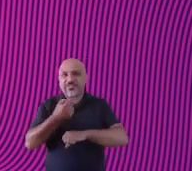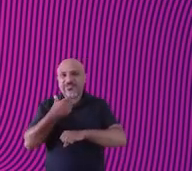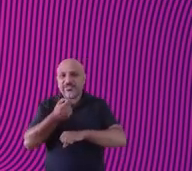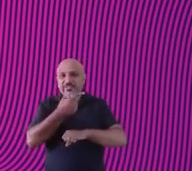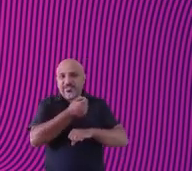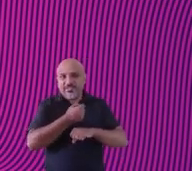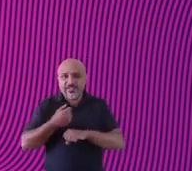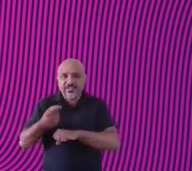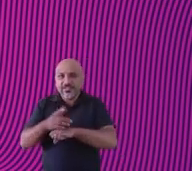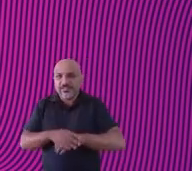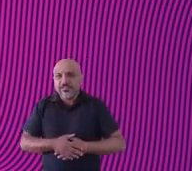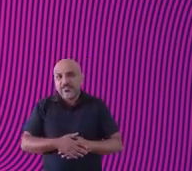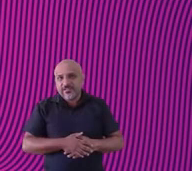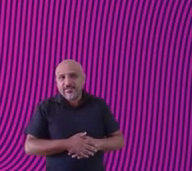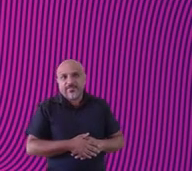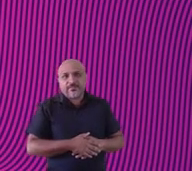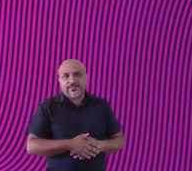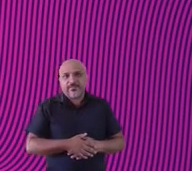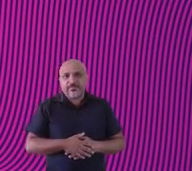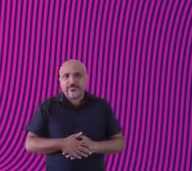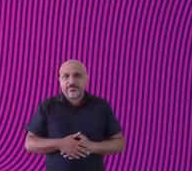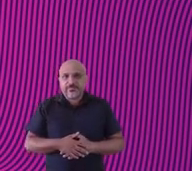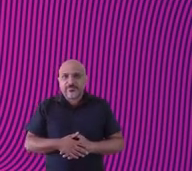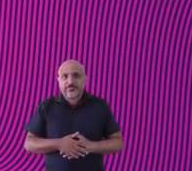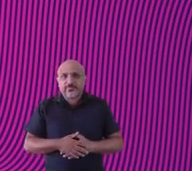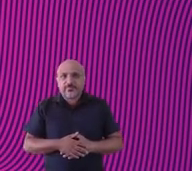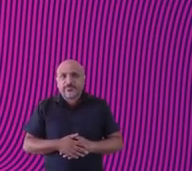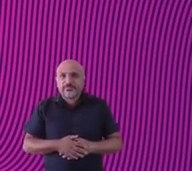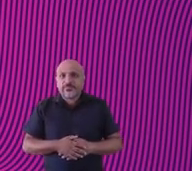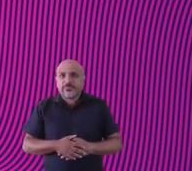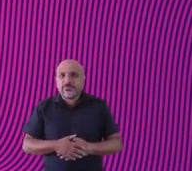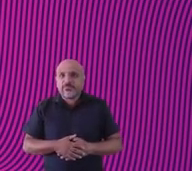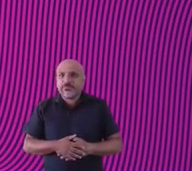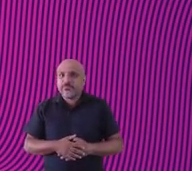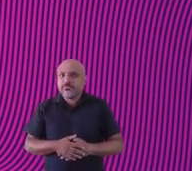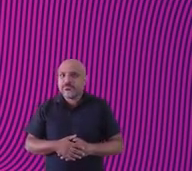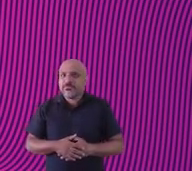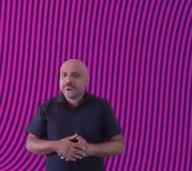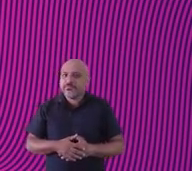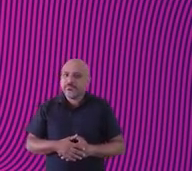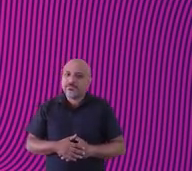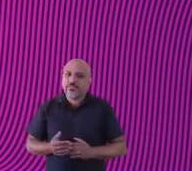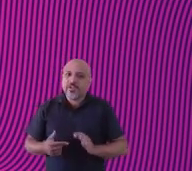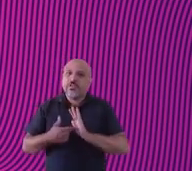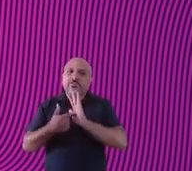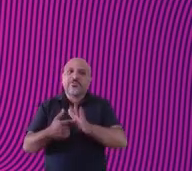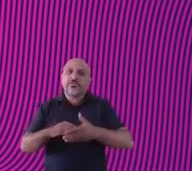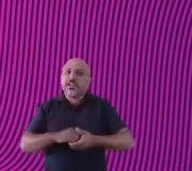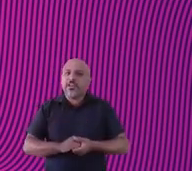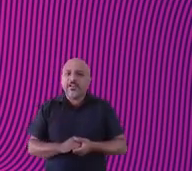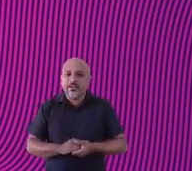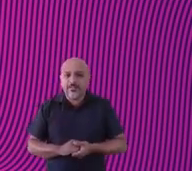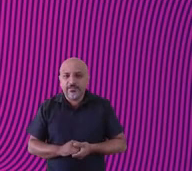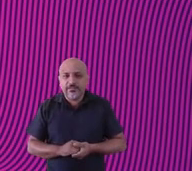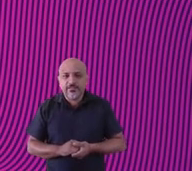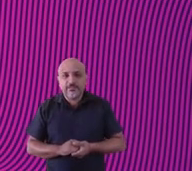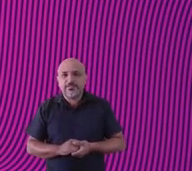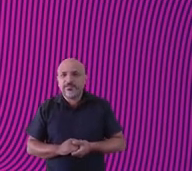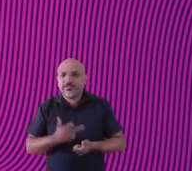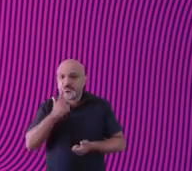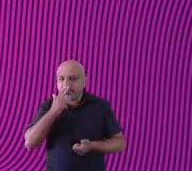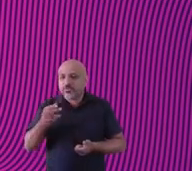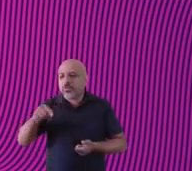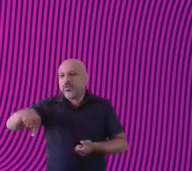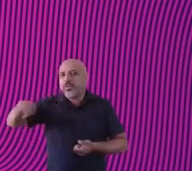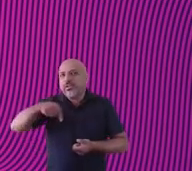chegando aí a Perini sendo Zidane a gente tem vai ter os stander com